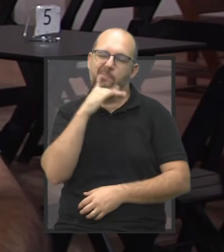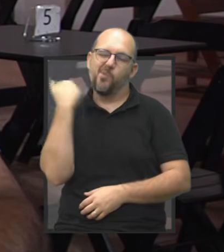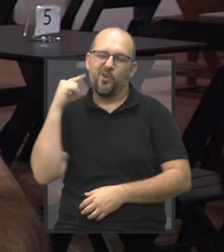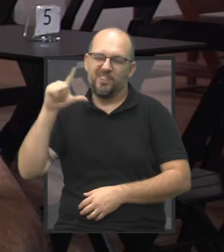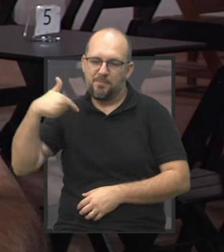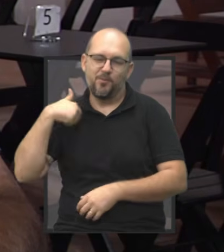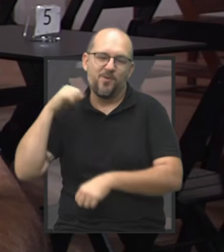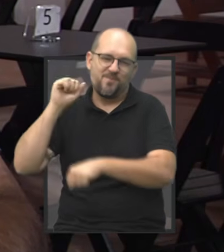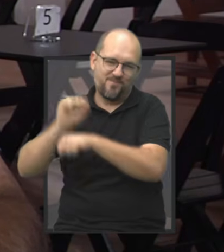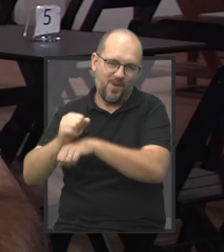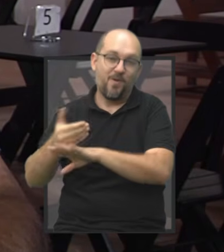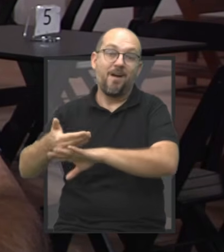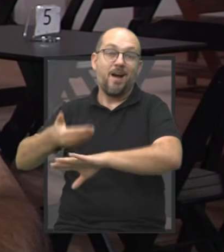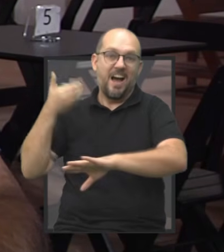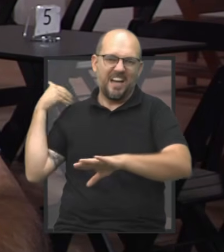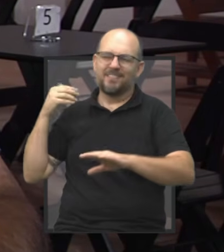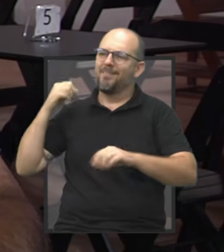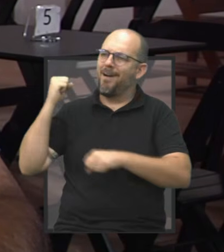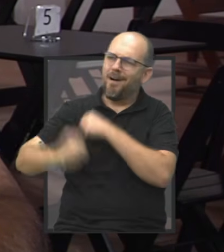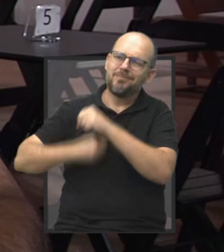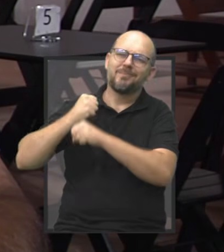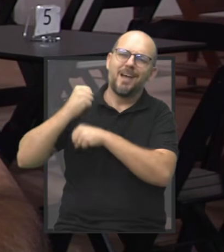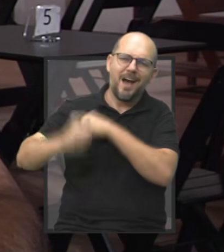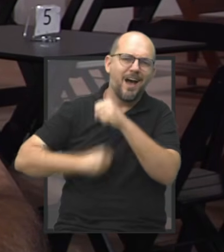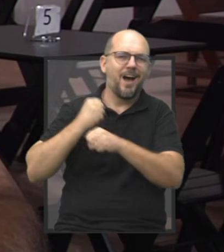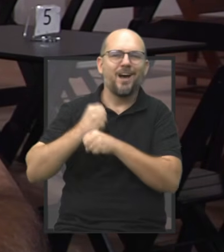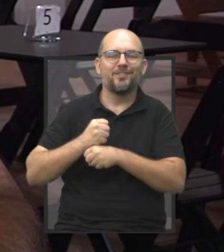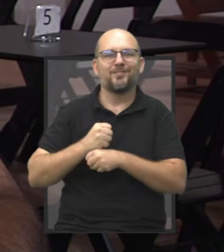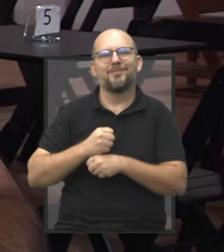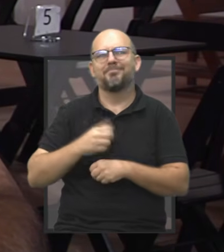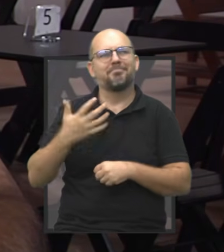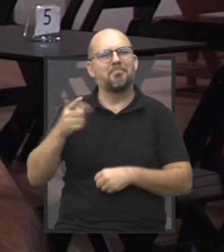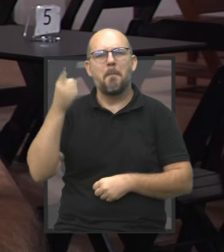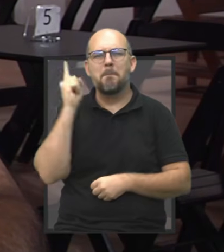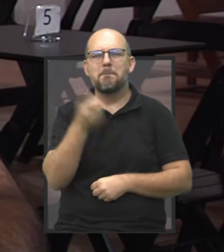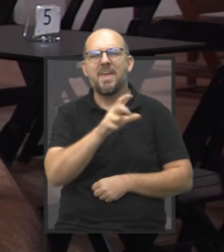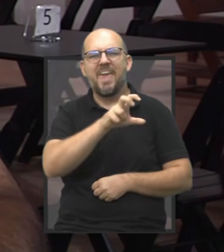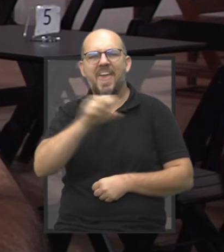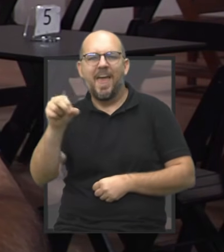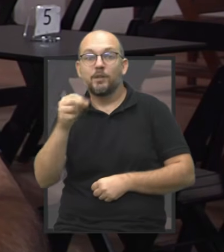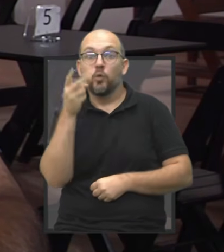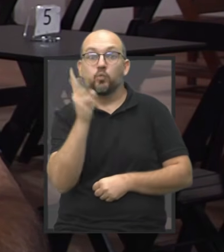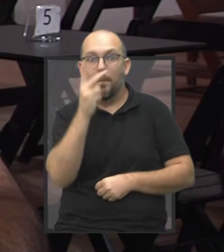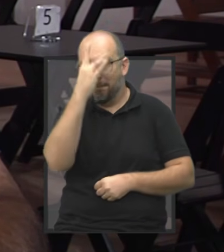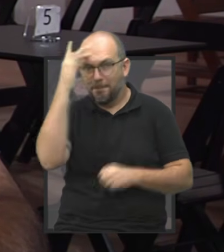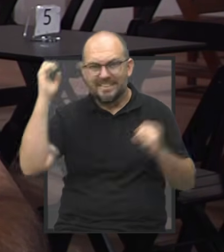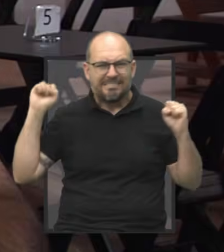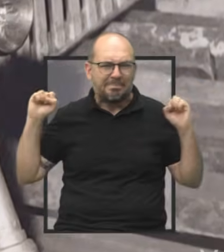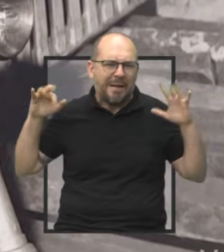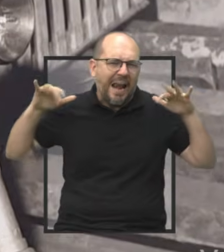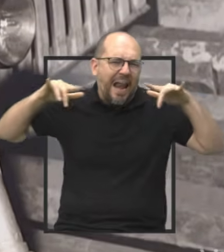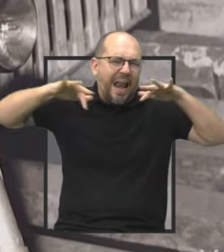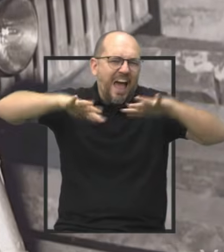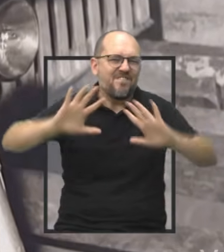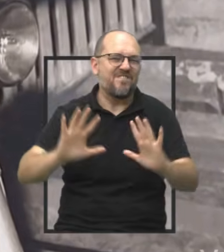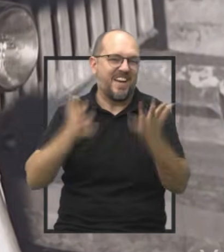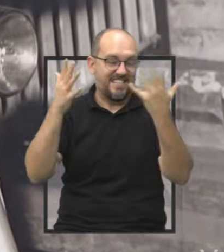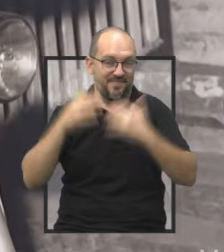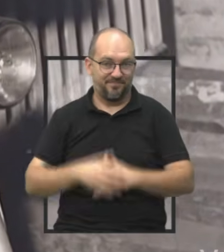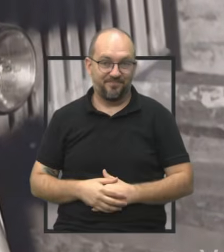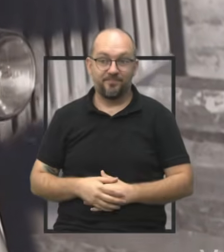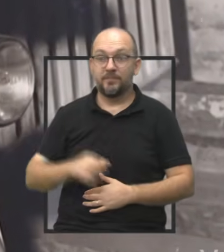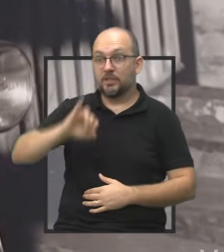fiz. Eu fiz festa aqui de São João para 1.500, 2.000 pessoas. José